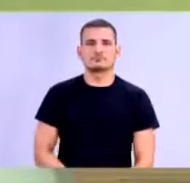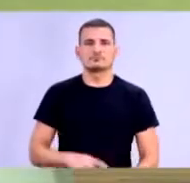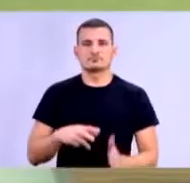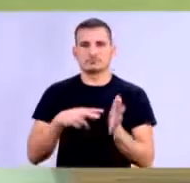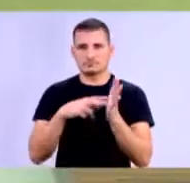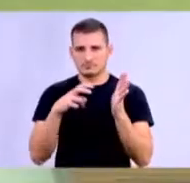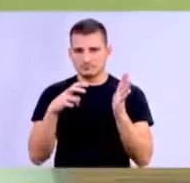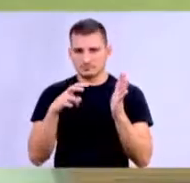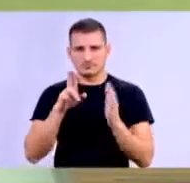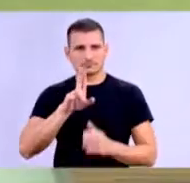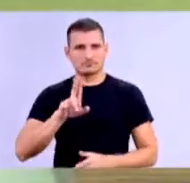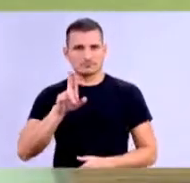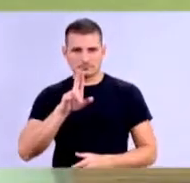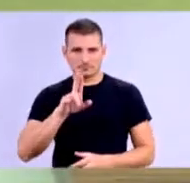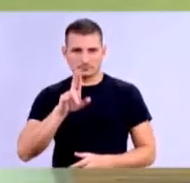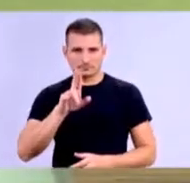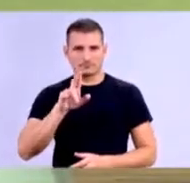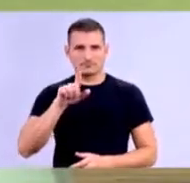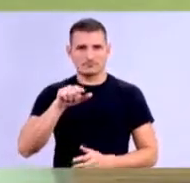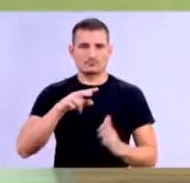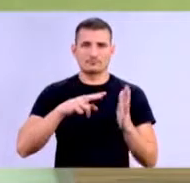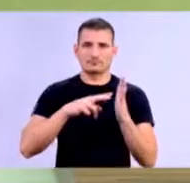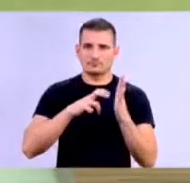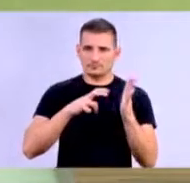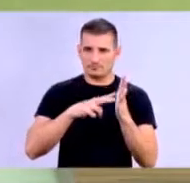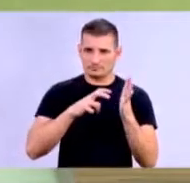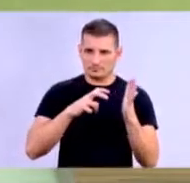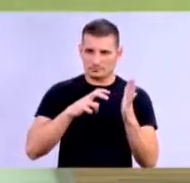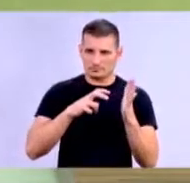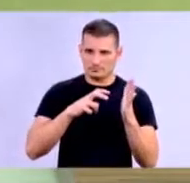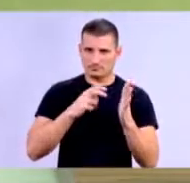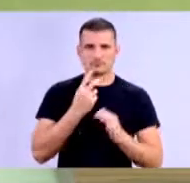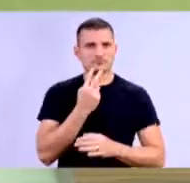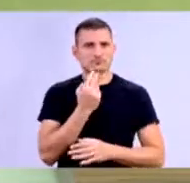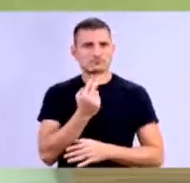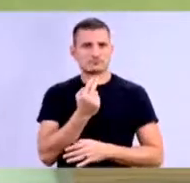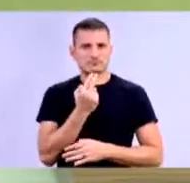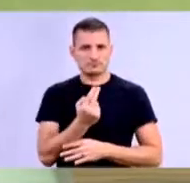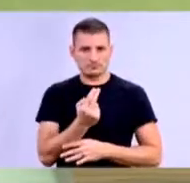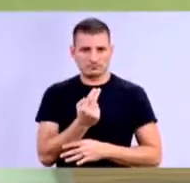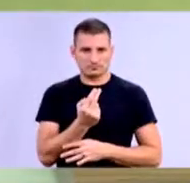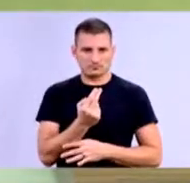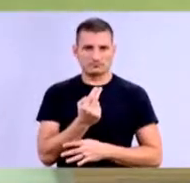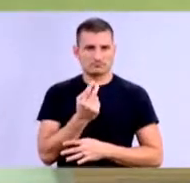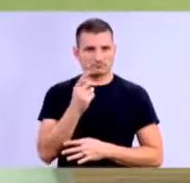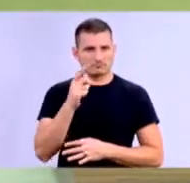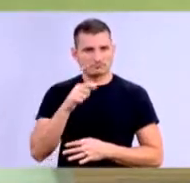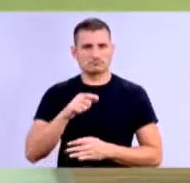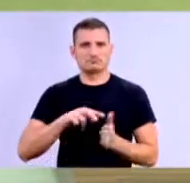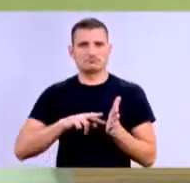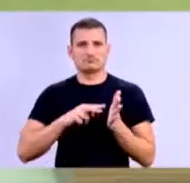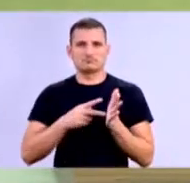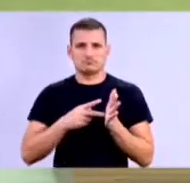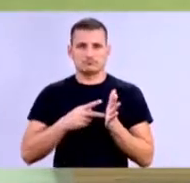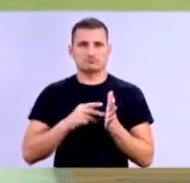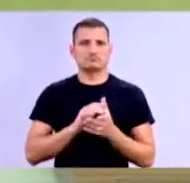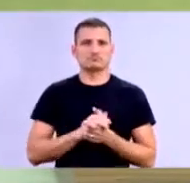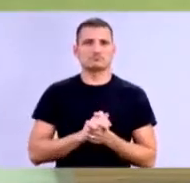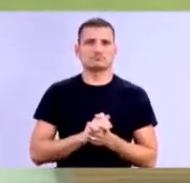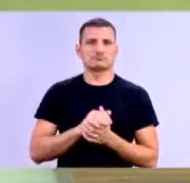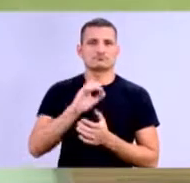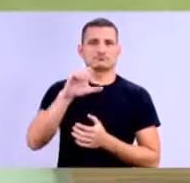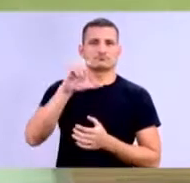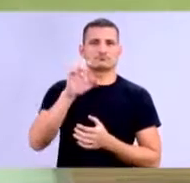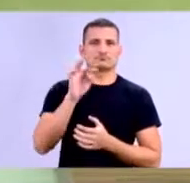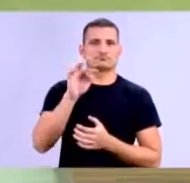vocabulário empregado, que é um vocabulário estrangeiro, né, significa isso, eletrônico learning,